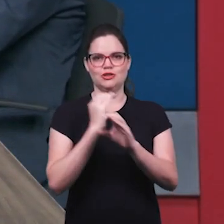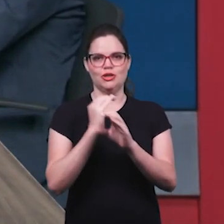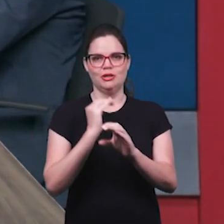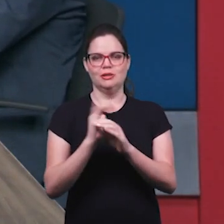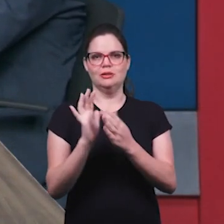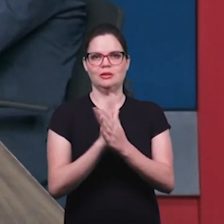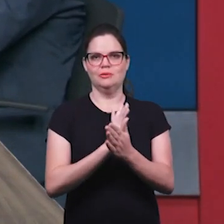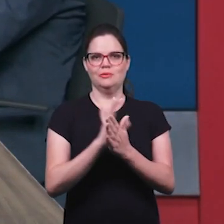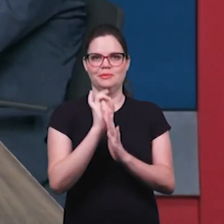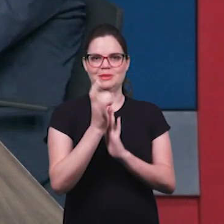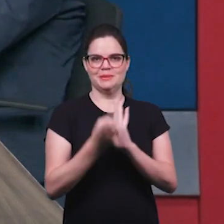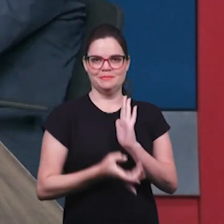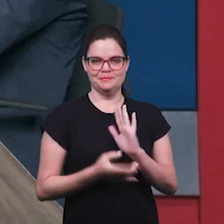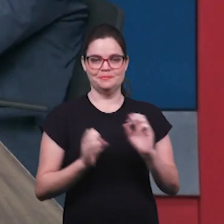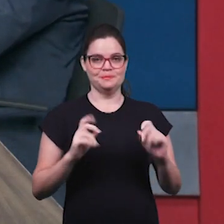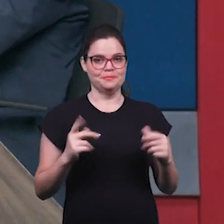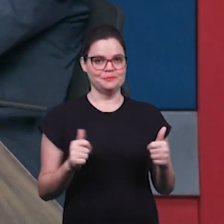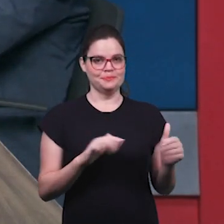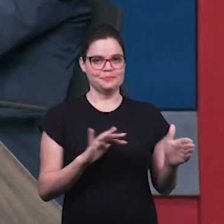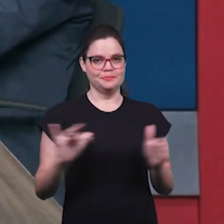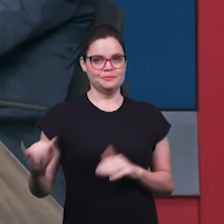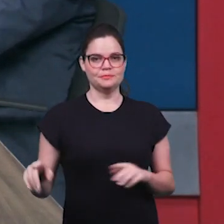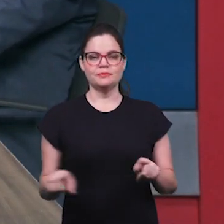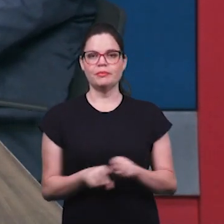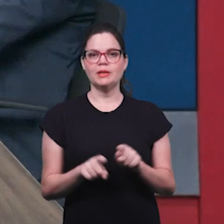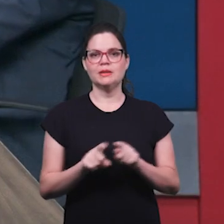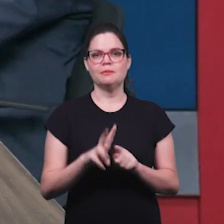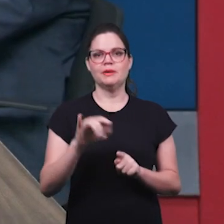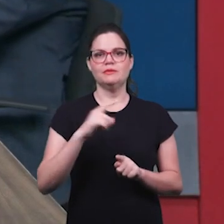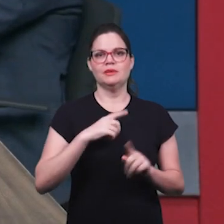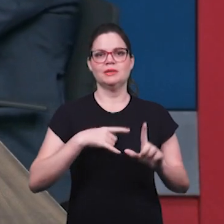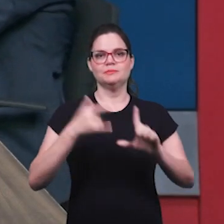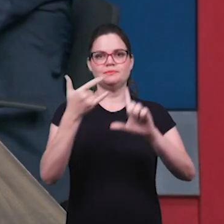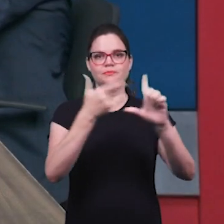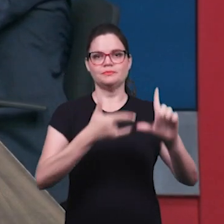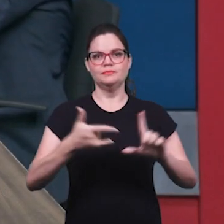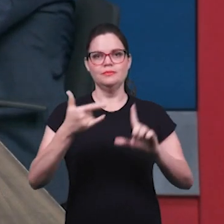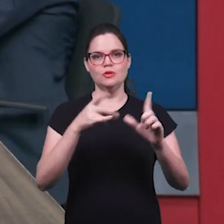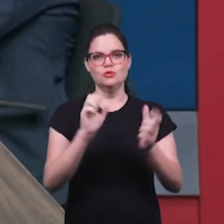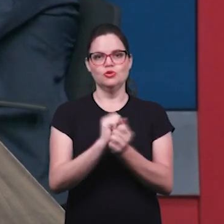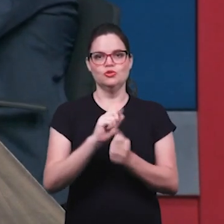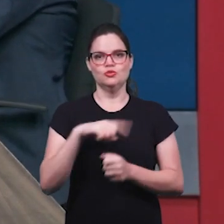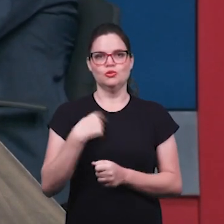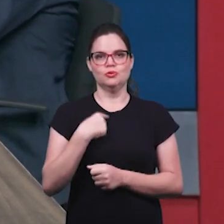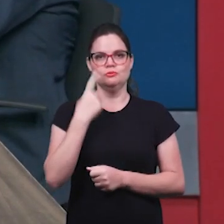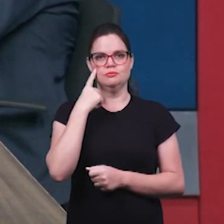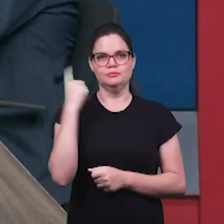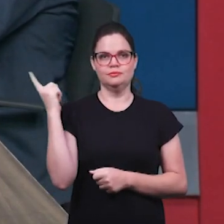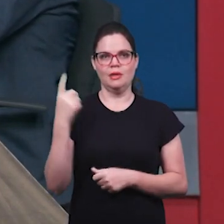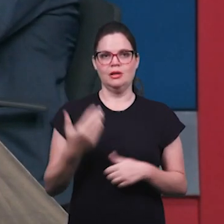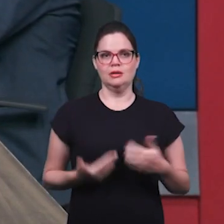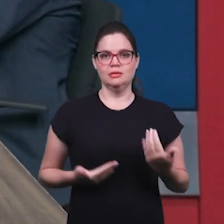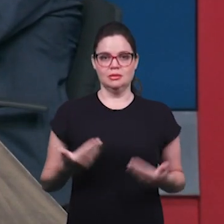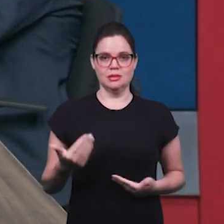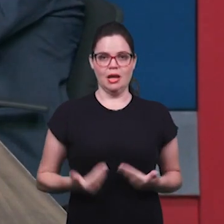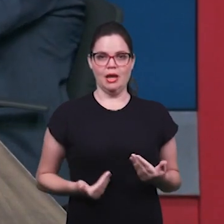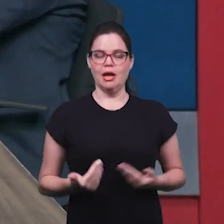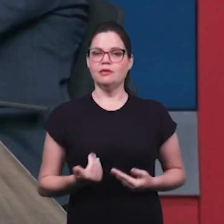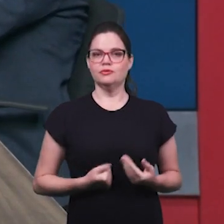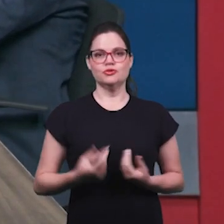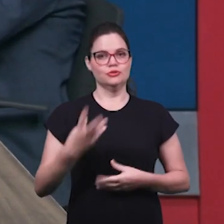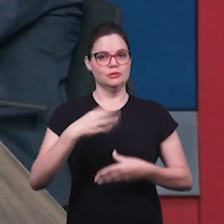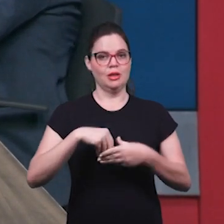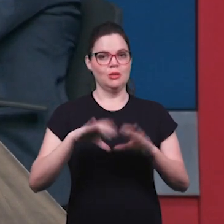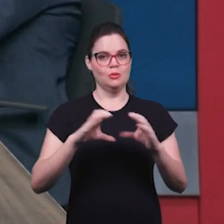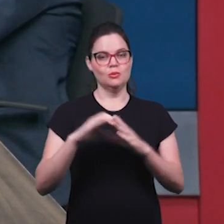algumas especializações nessa área. E também estarão conosco outros irmãos nossos, membros do grupo